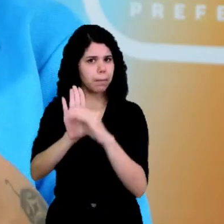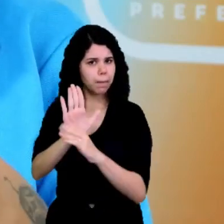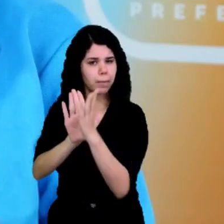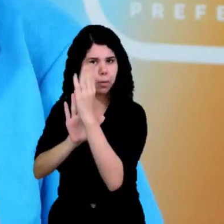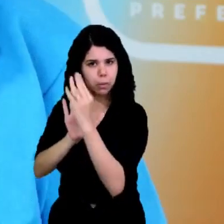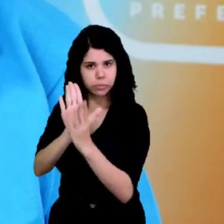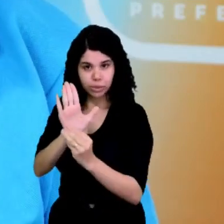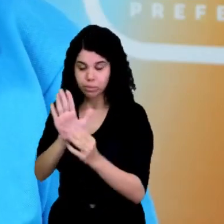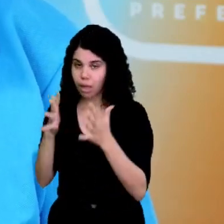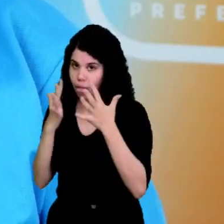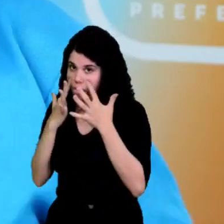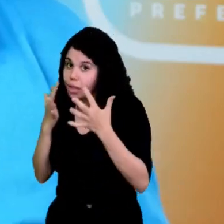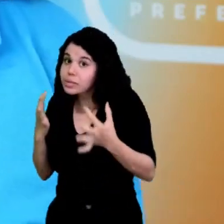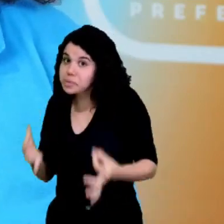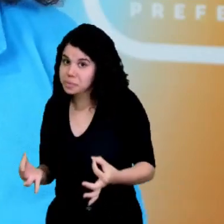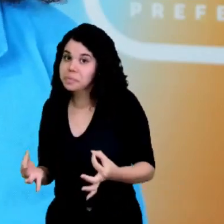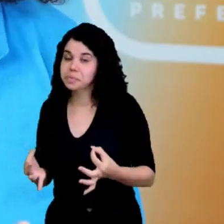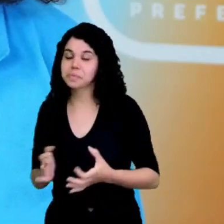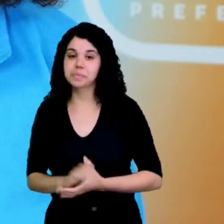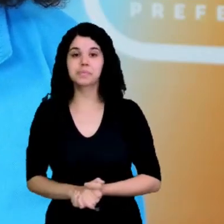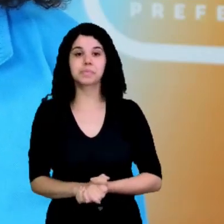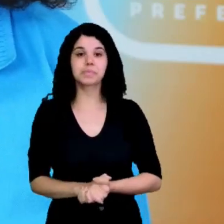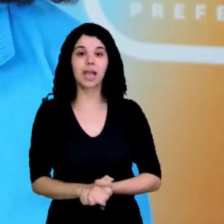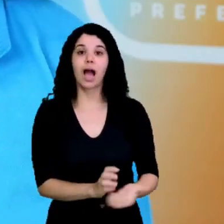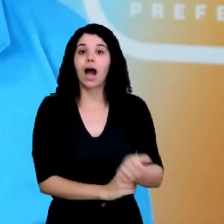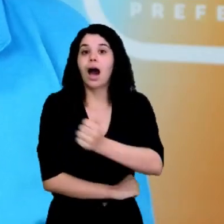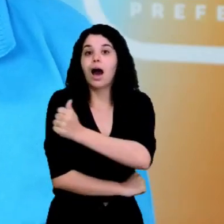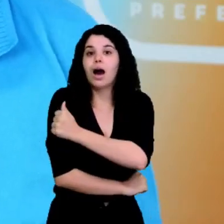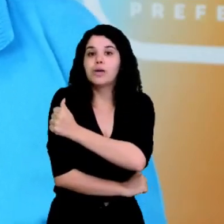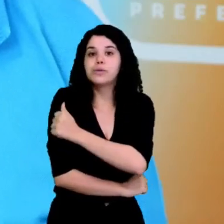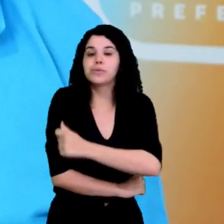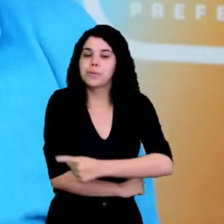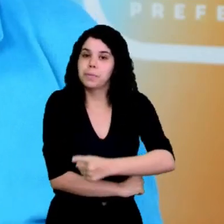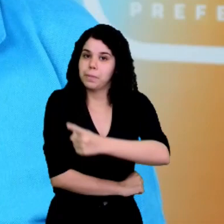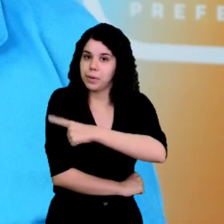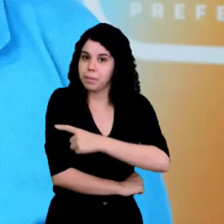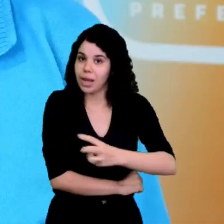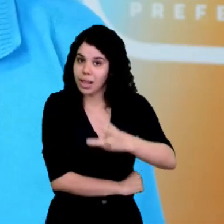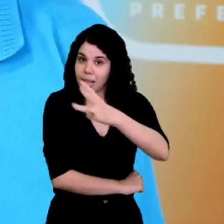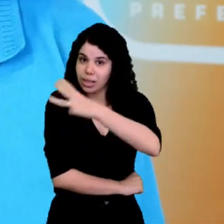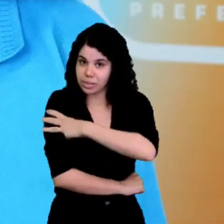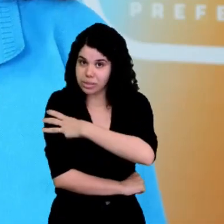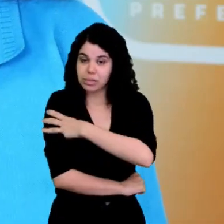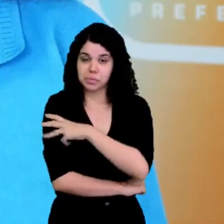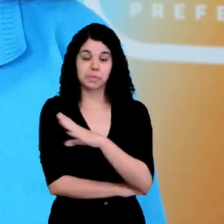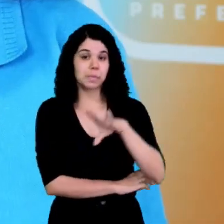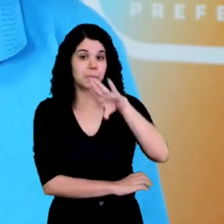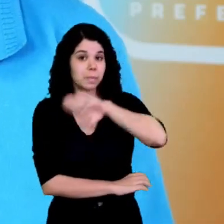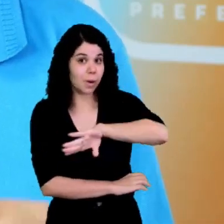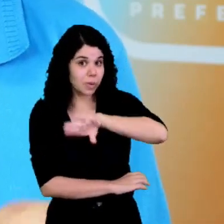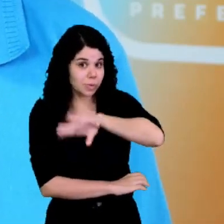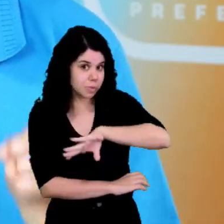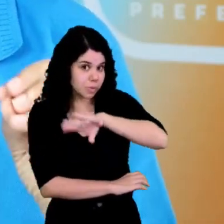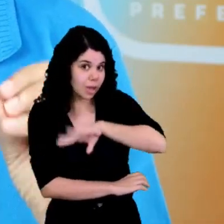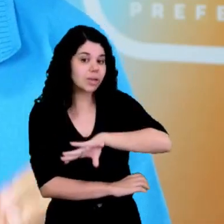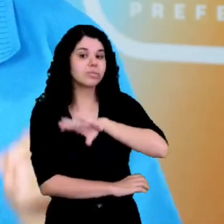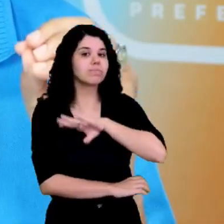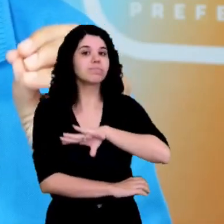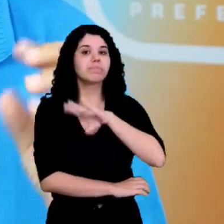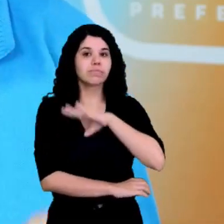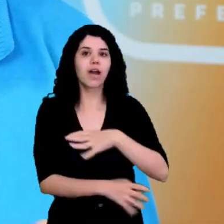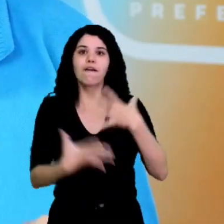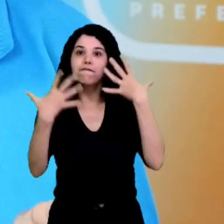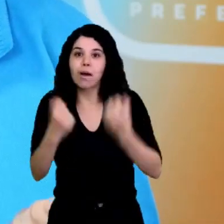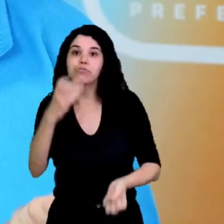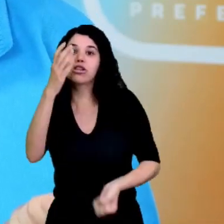conteúdos. Atenção, hein? Para os estudantes do primeiro ao terceiro ano em língua portuguesa, vamos